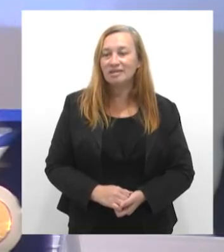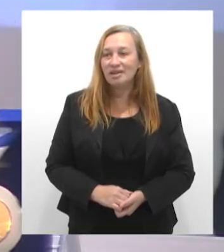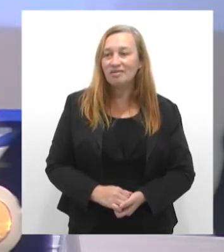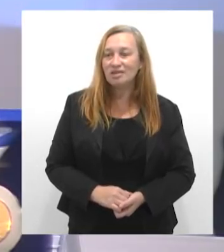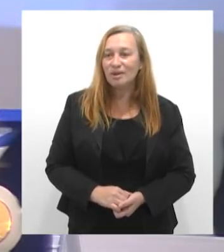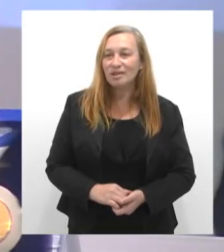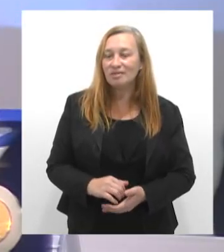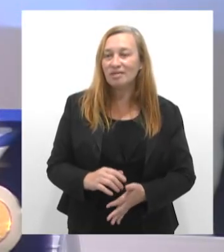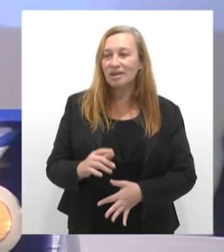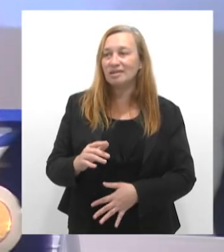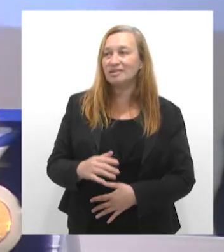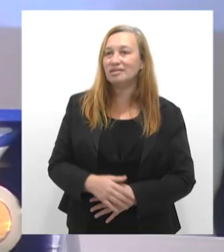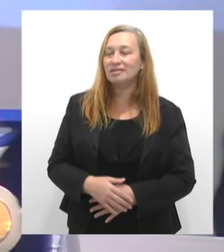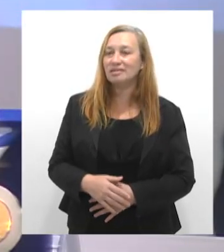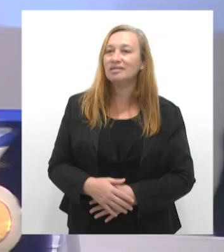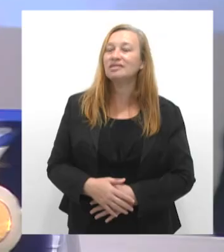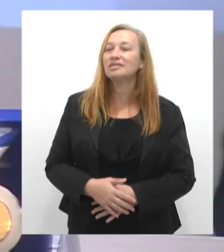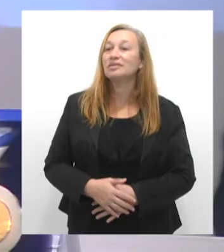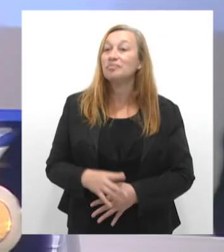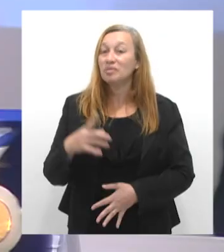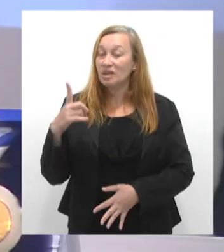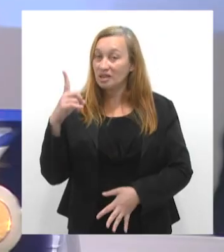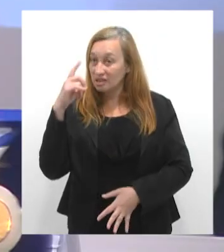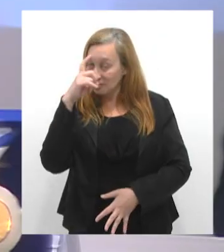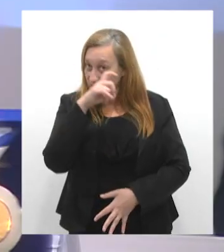que fazer.